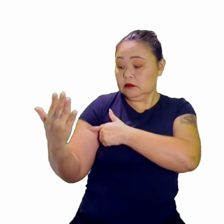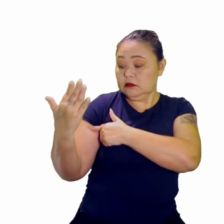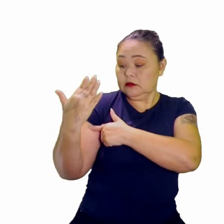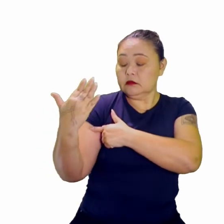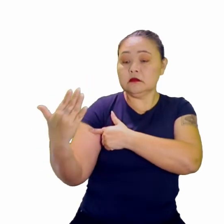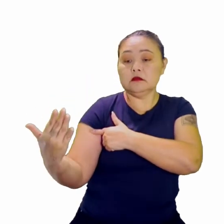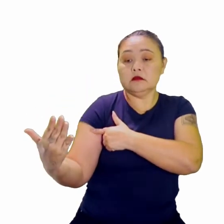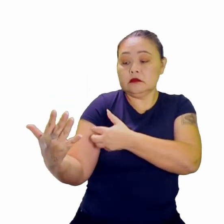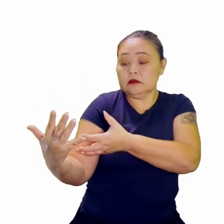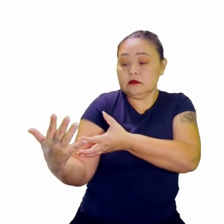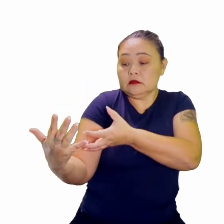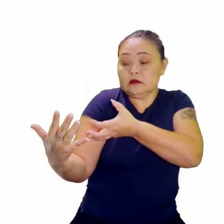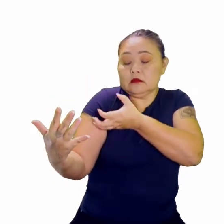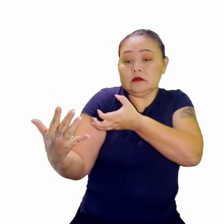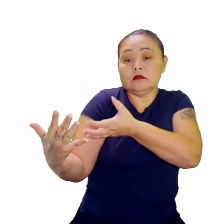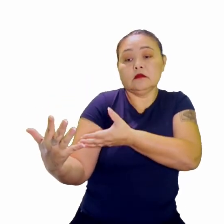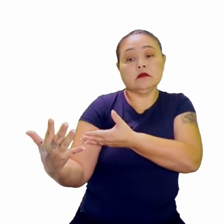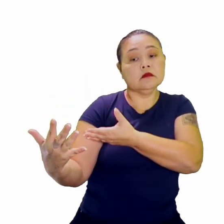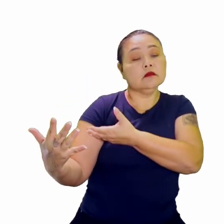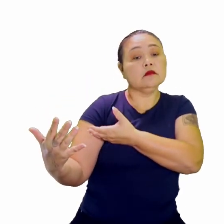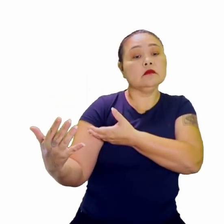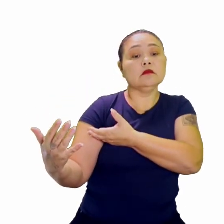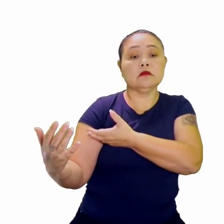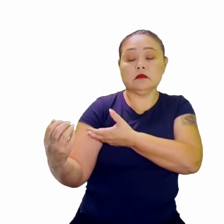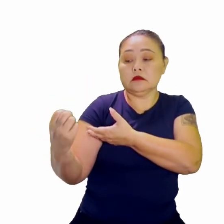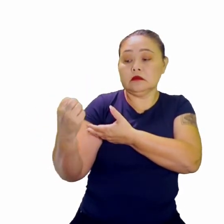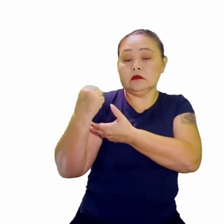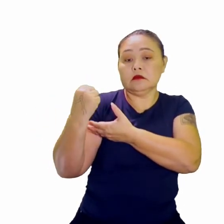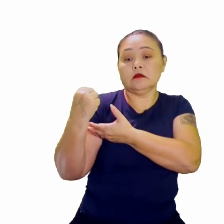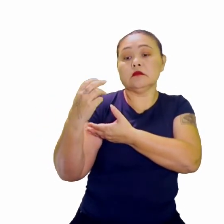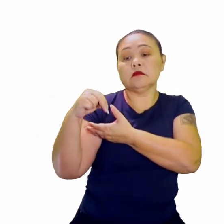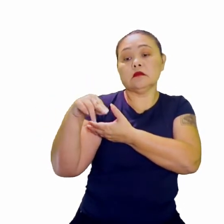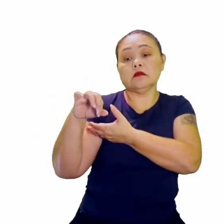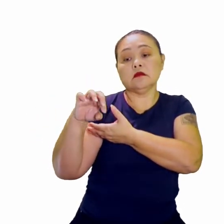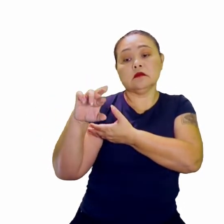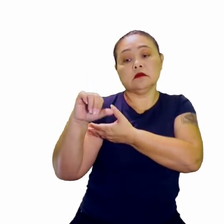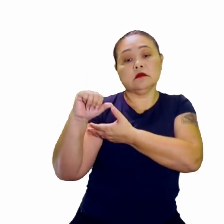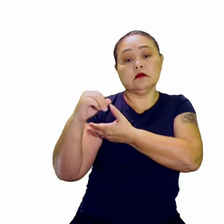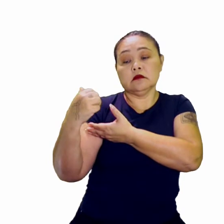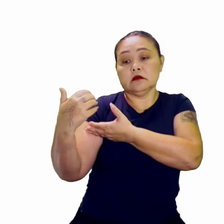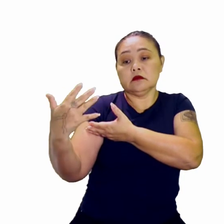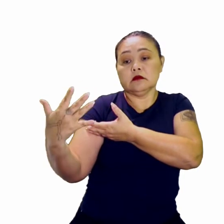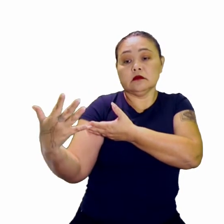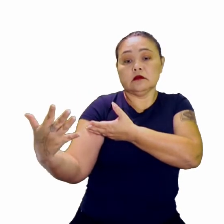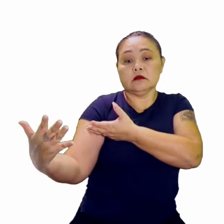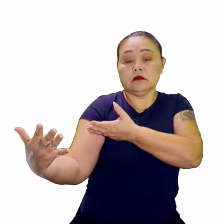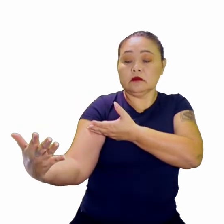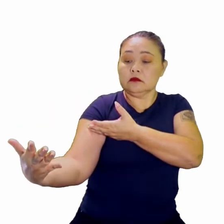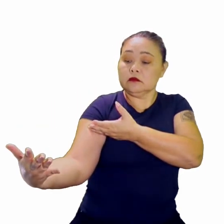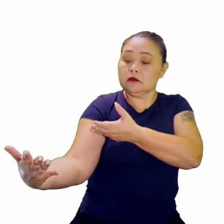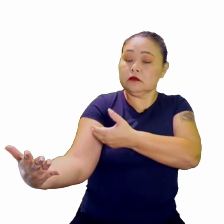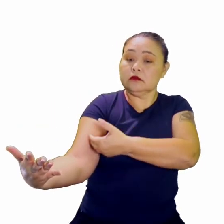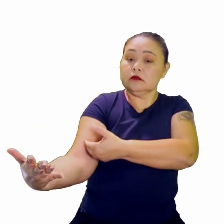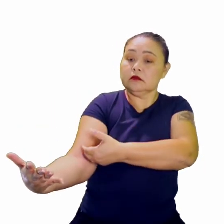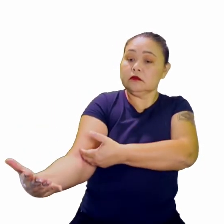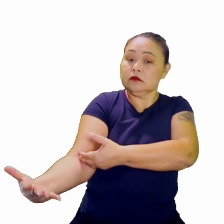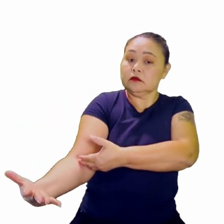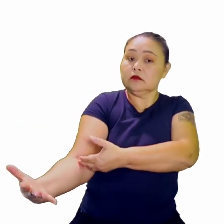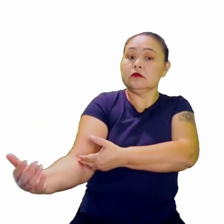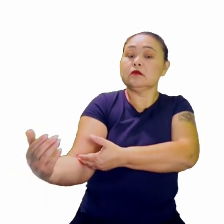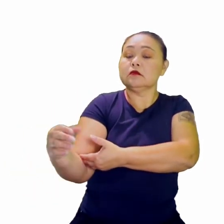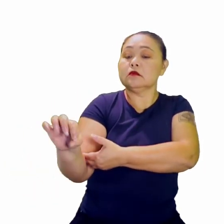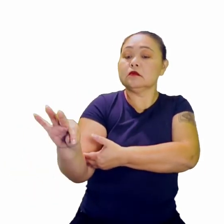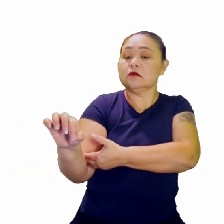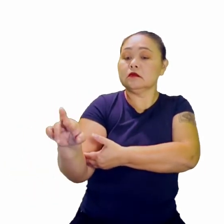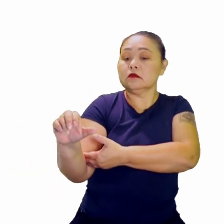aproximando aí, né, da região do ombro, fase concêntrica. Estendendo próximo ali a coxa,